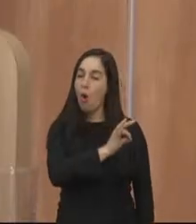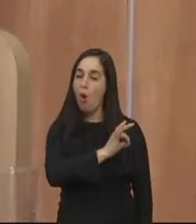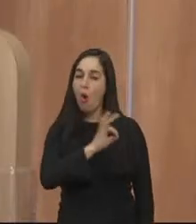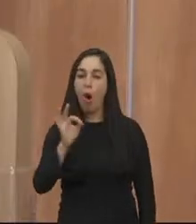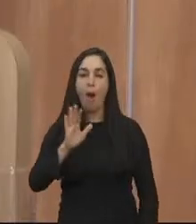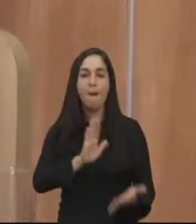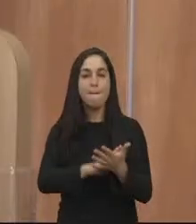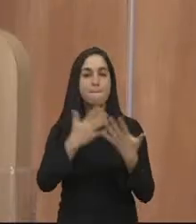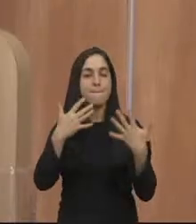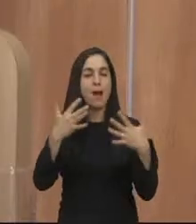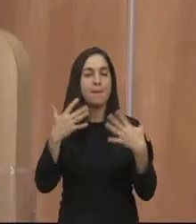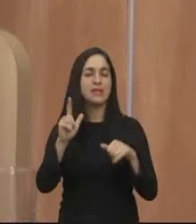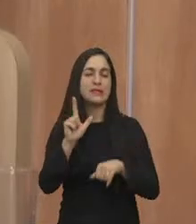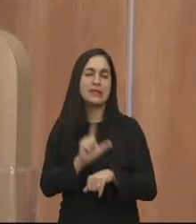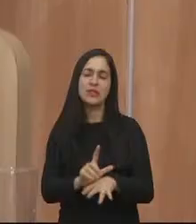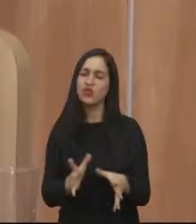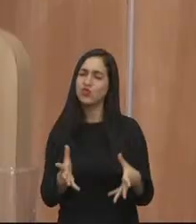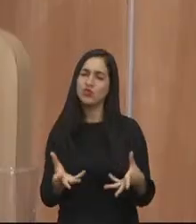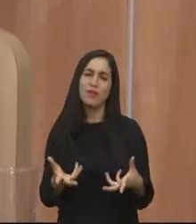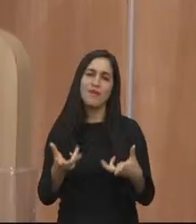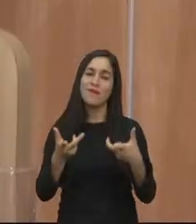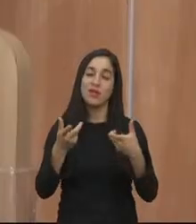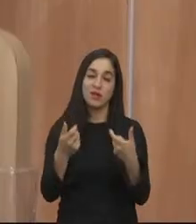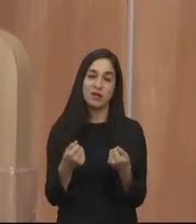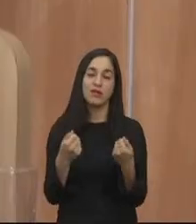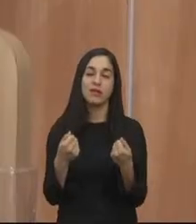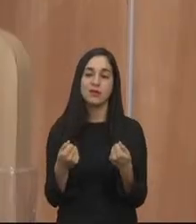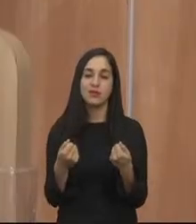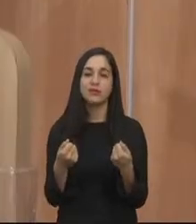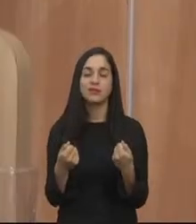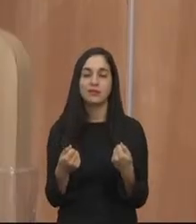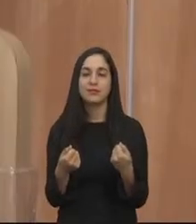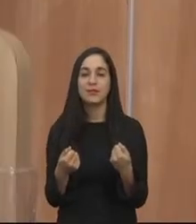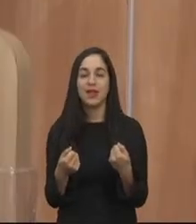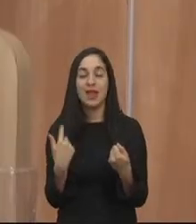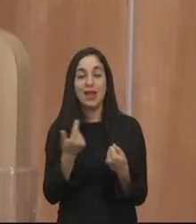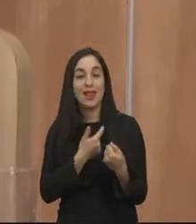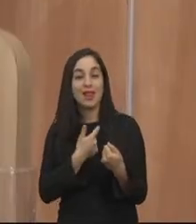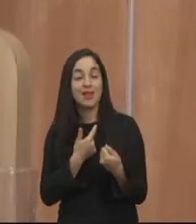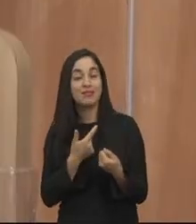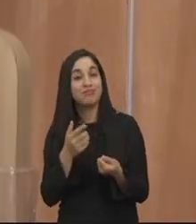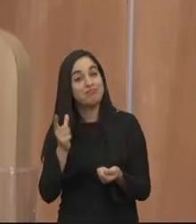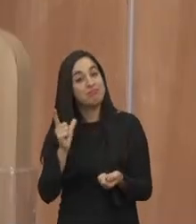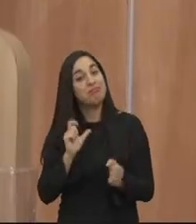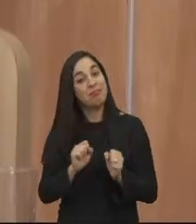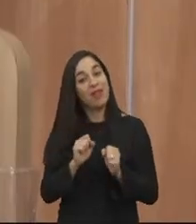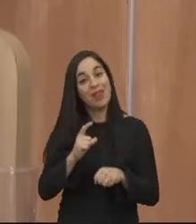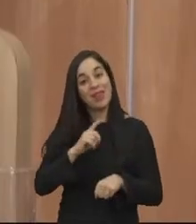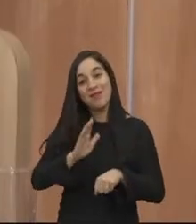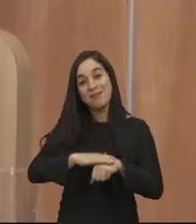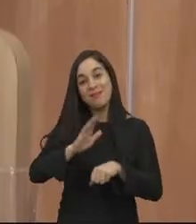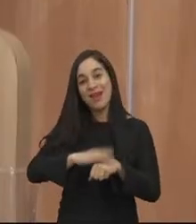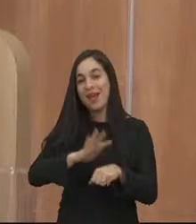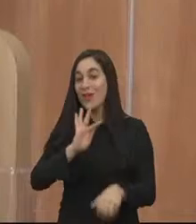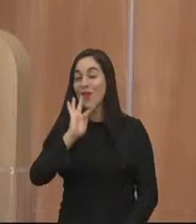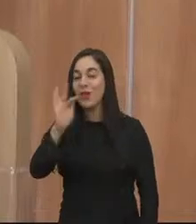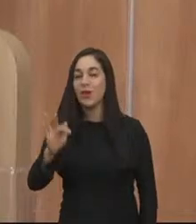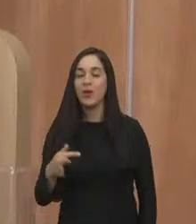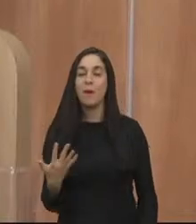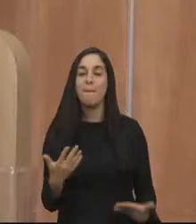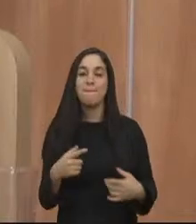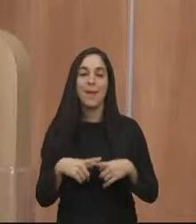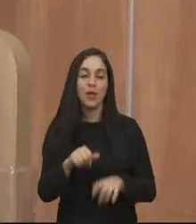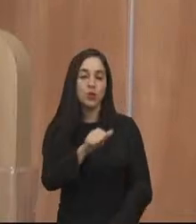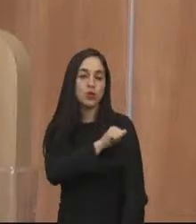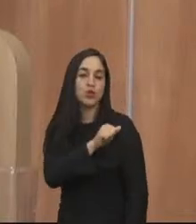gestão, foi excelente. E a tendência é ser maior, mas os alunos também